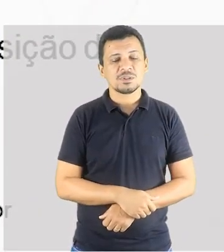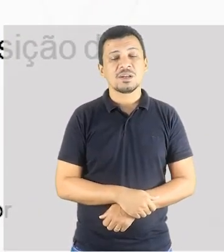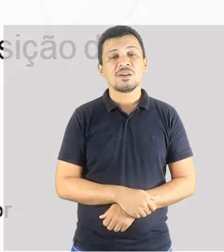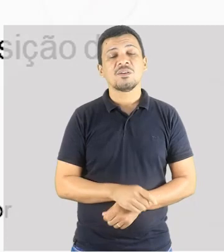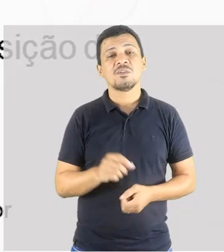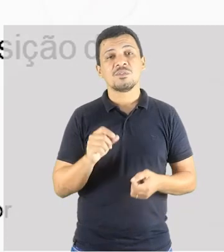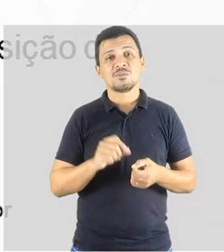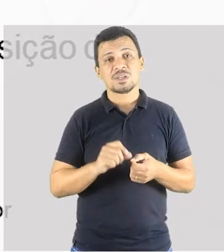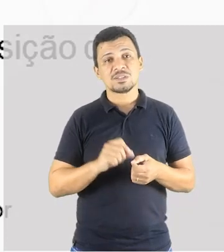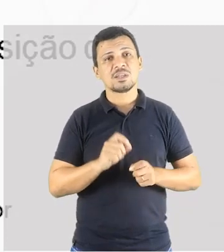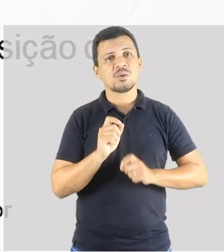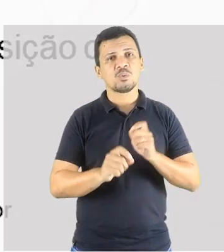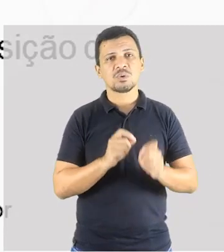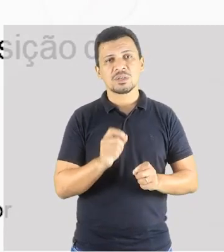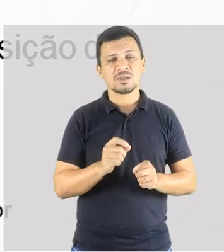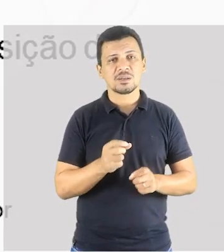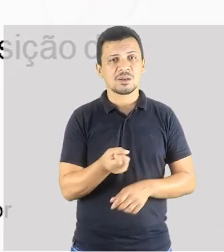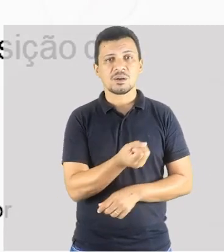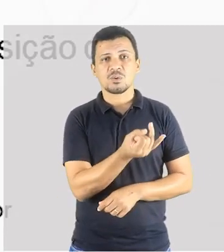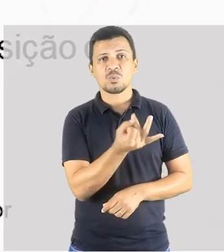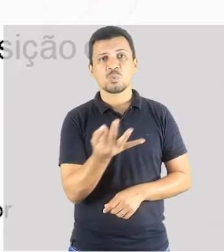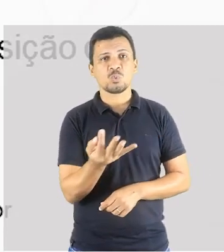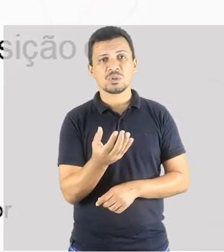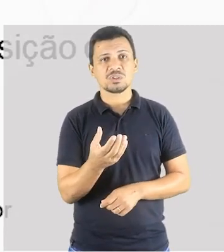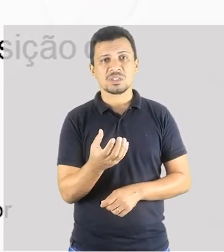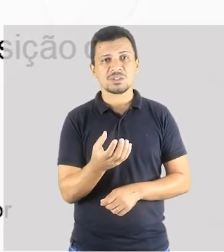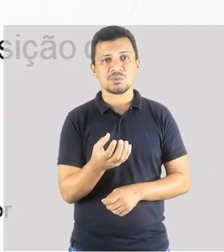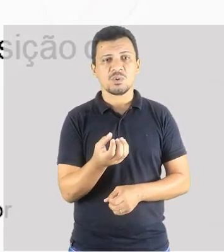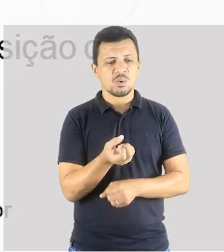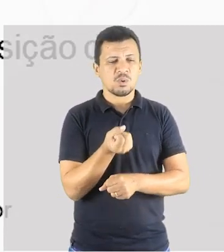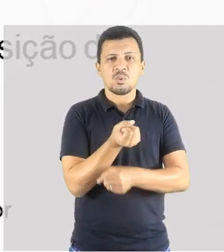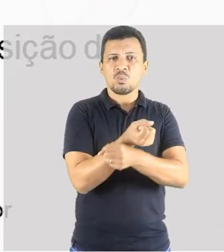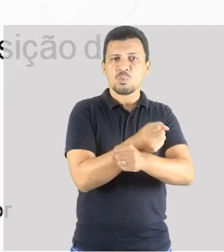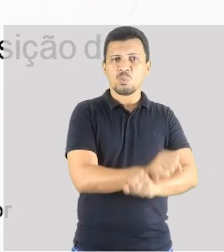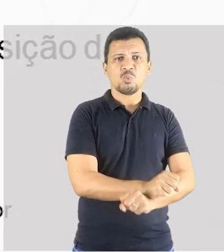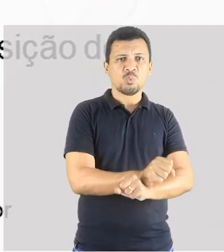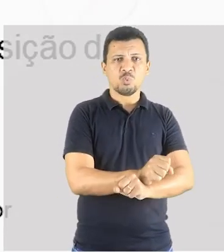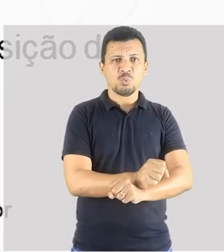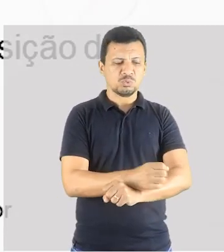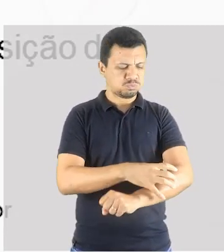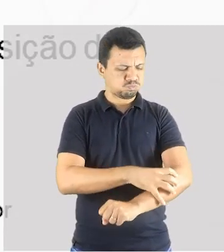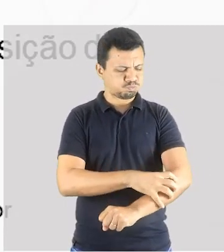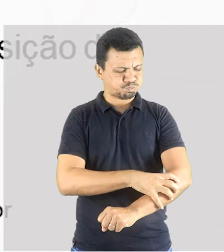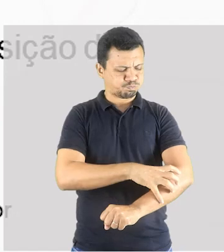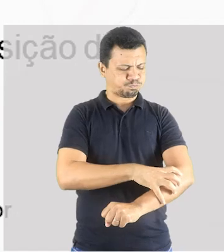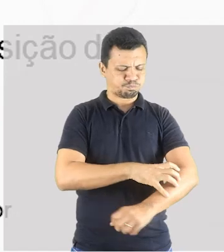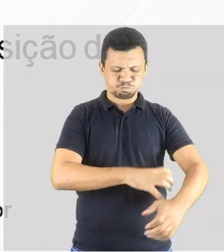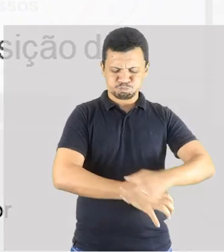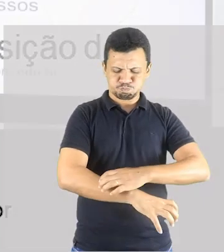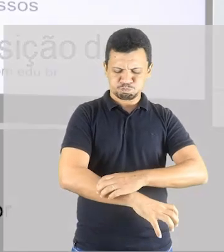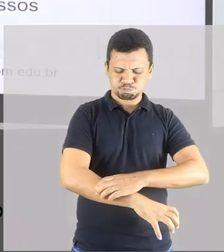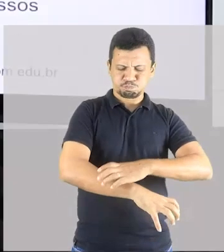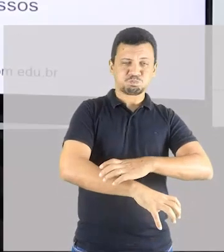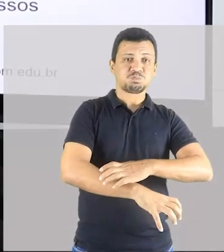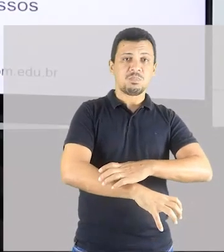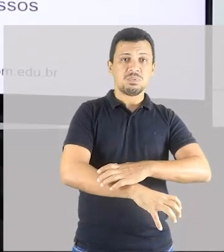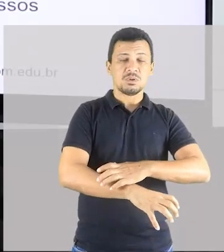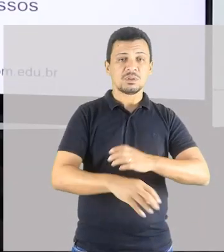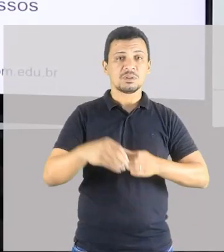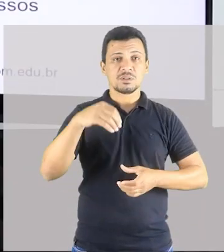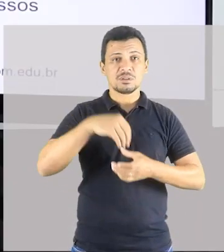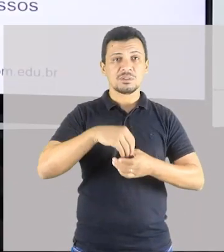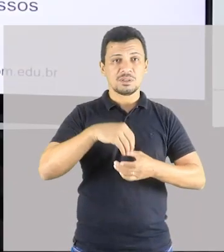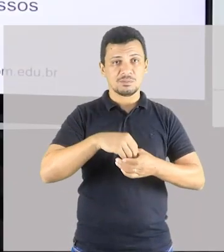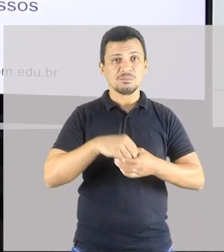testosterona facilita esse aumento da densidade óssea, essa deposição de cálcio para dentro